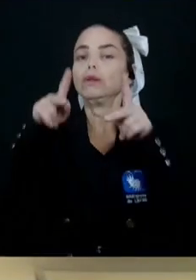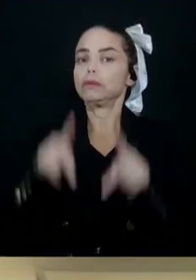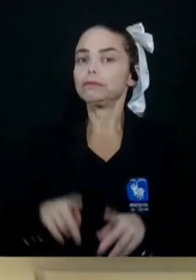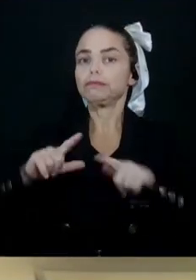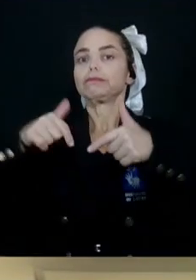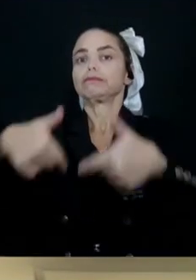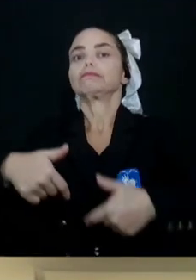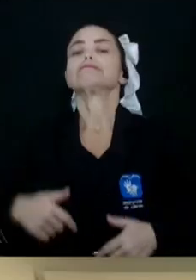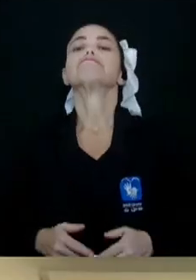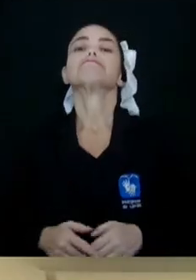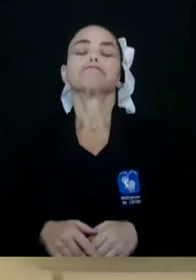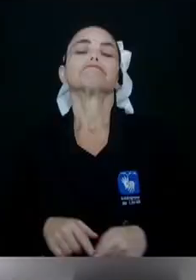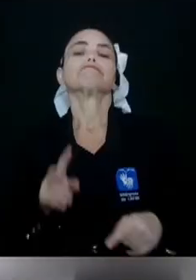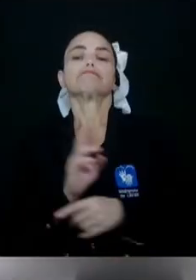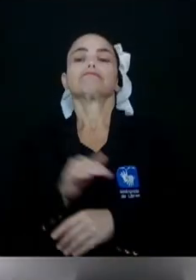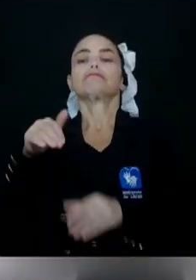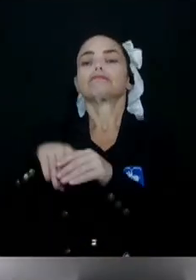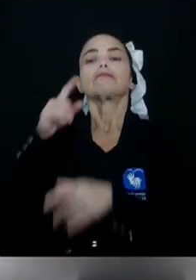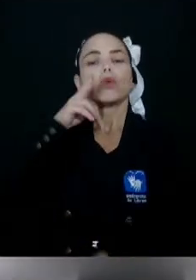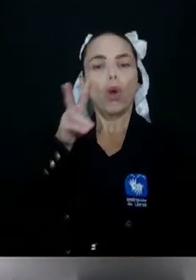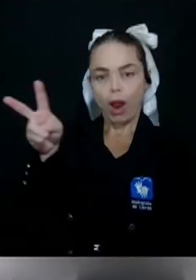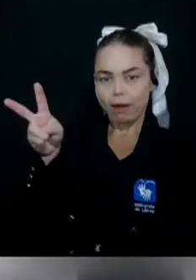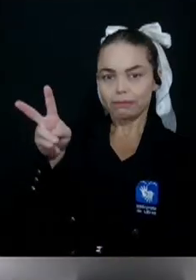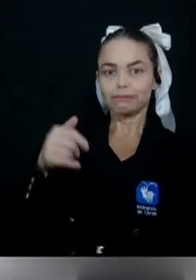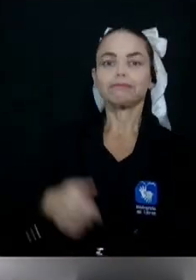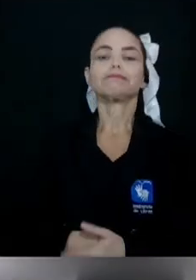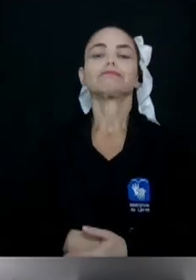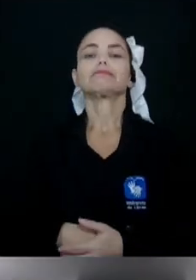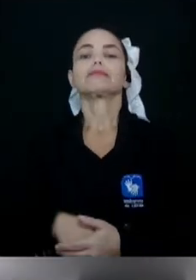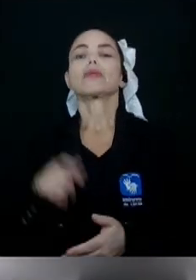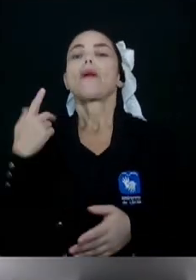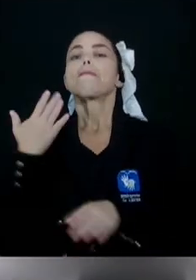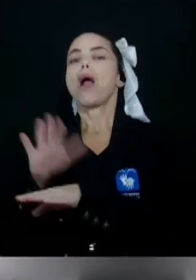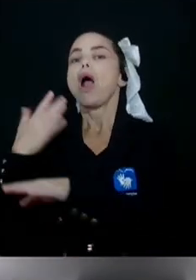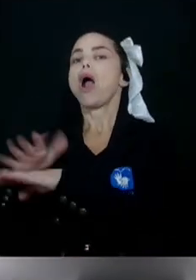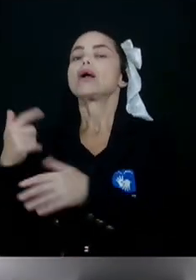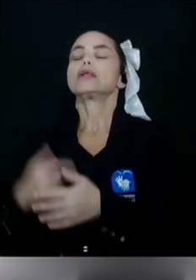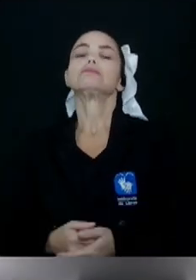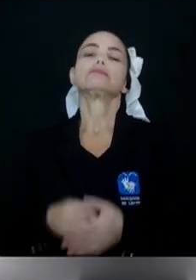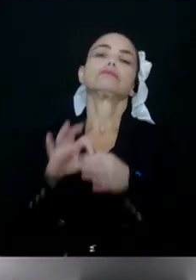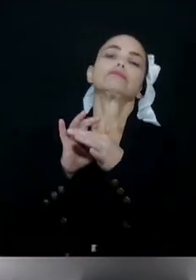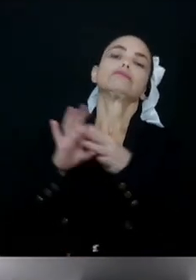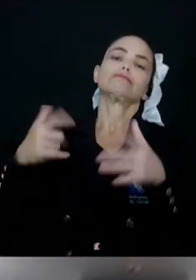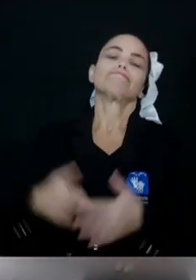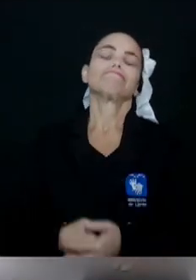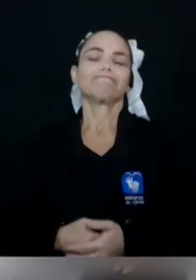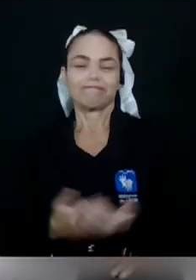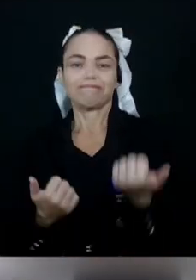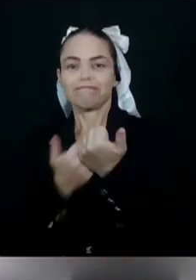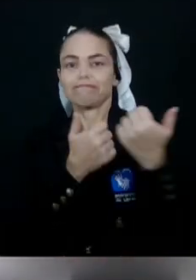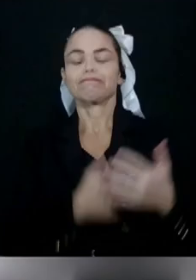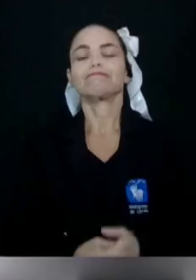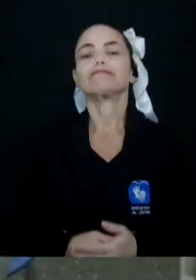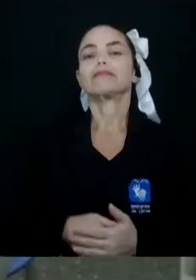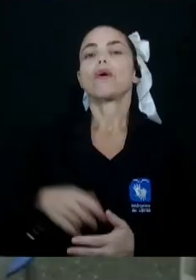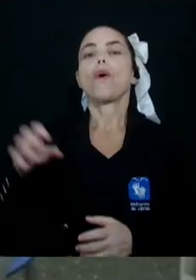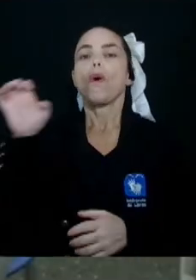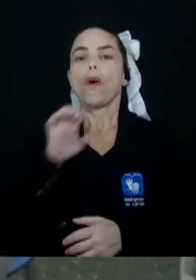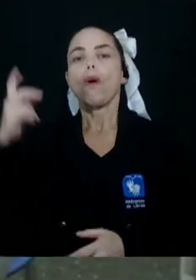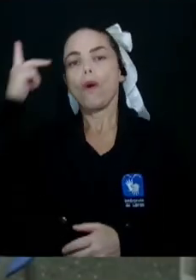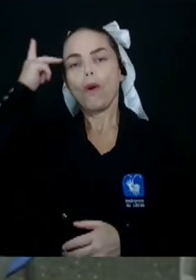da votação em todo o país participou de forma espontânea. No estado de São Paulo, esse número foi ainda